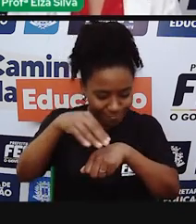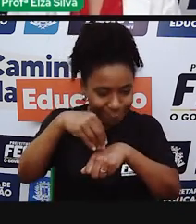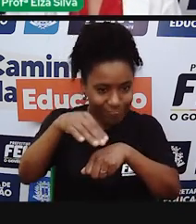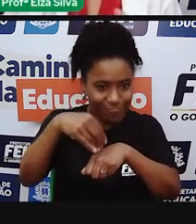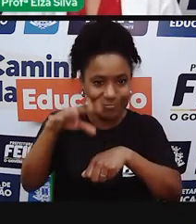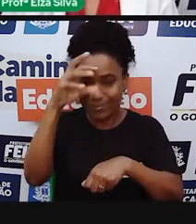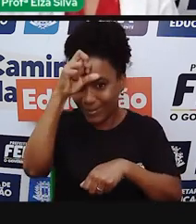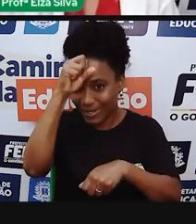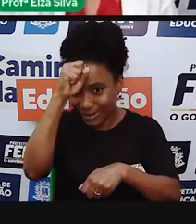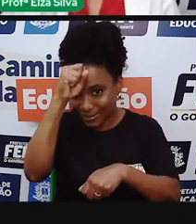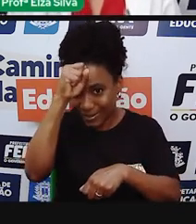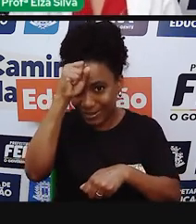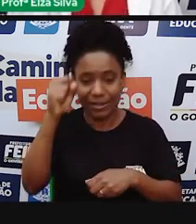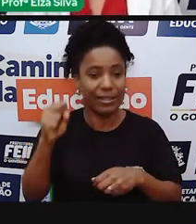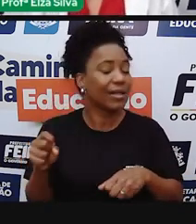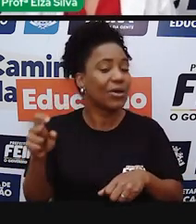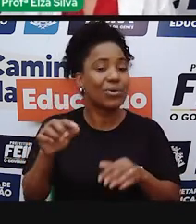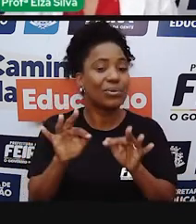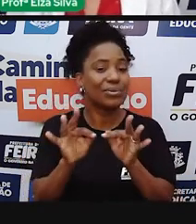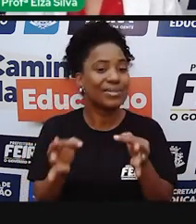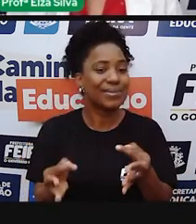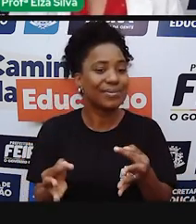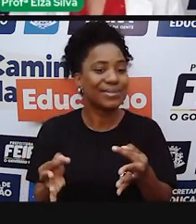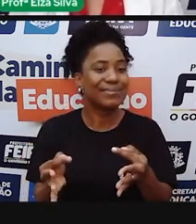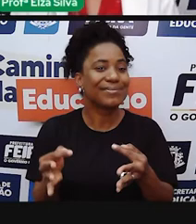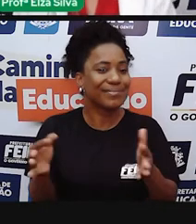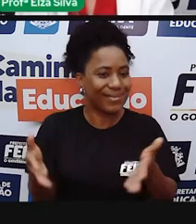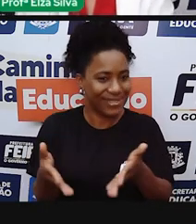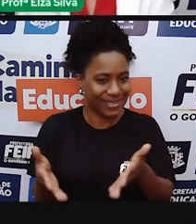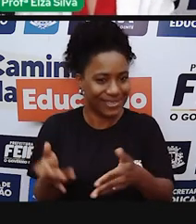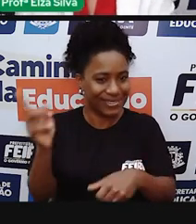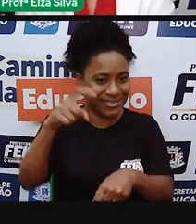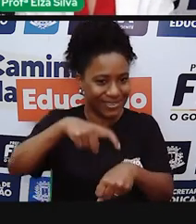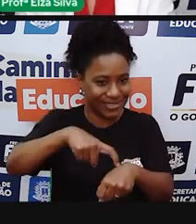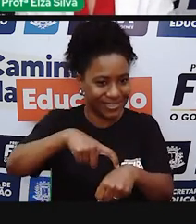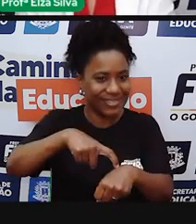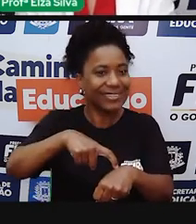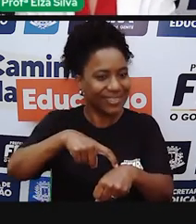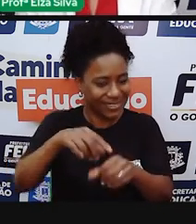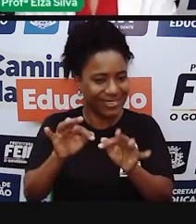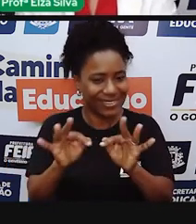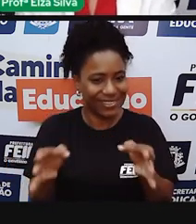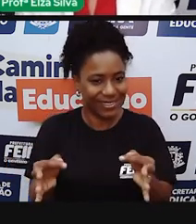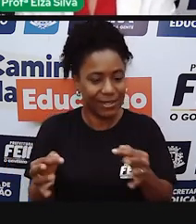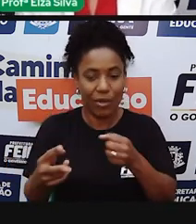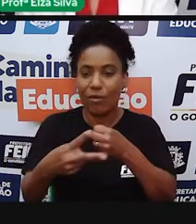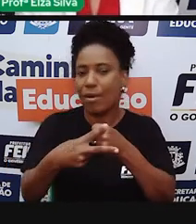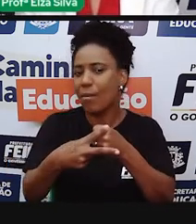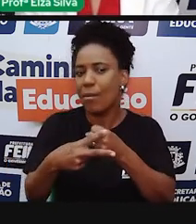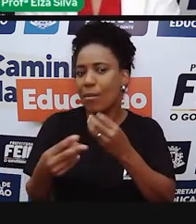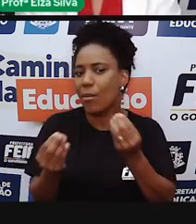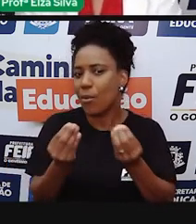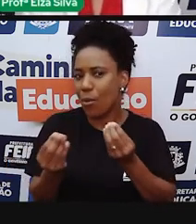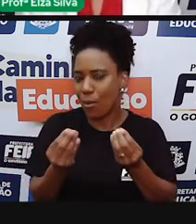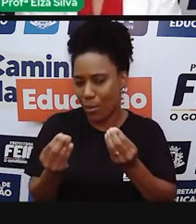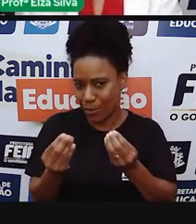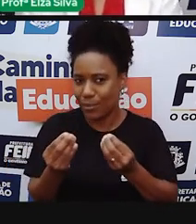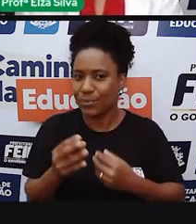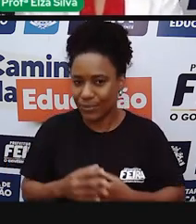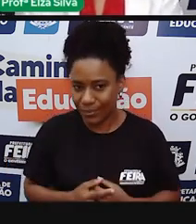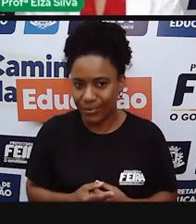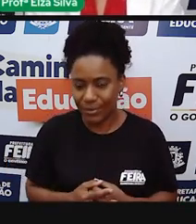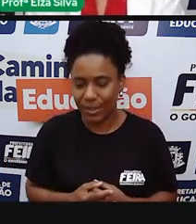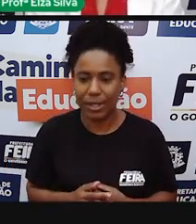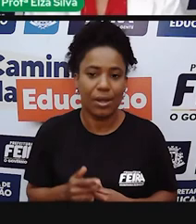sobre o simple present tense, né, que é o tempo presente simples. E nós utilizamos esse tempo verbal no